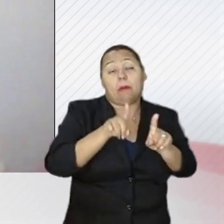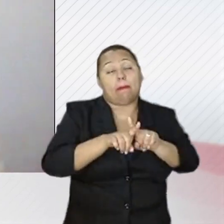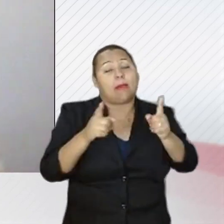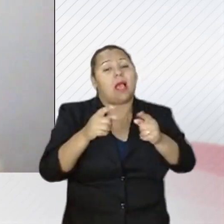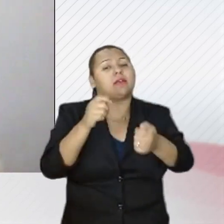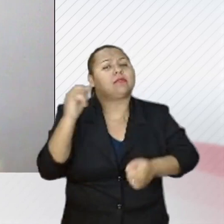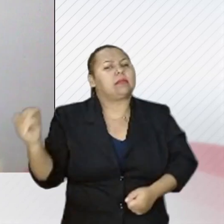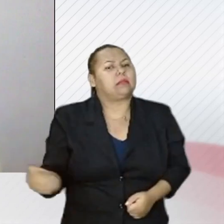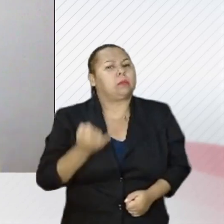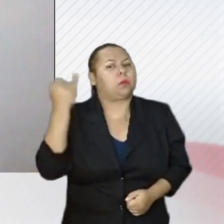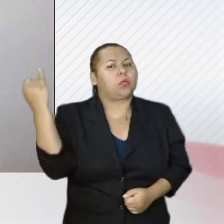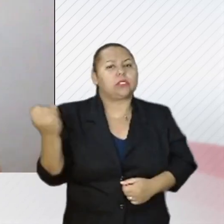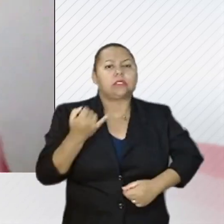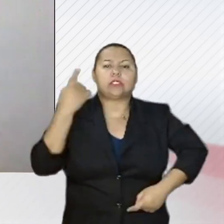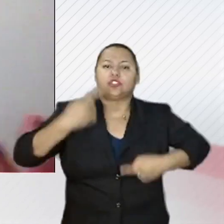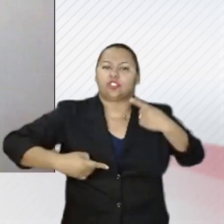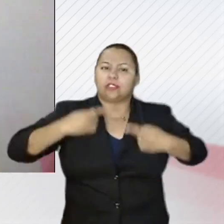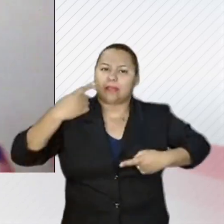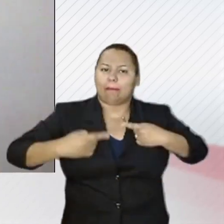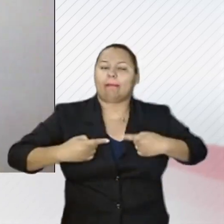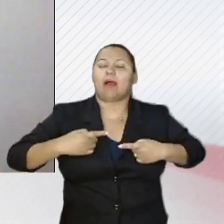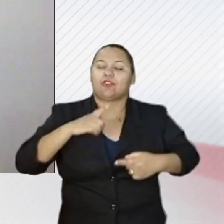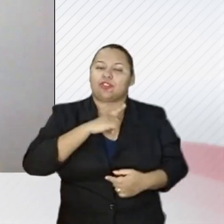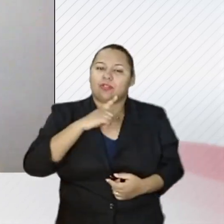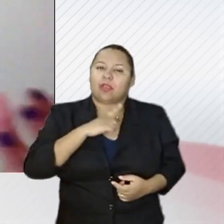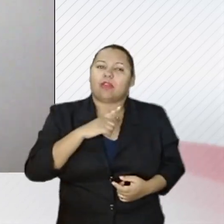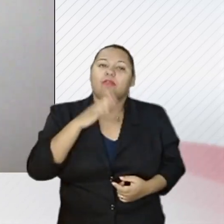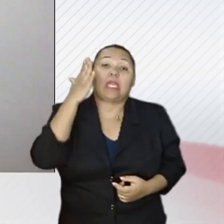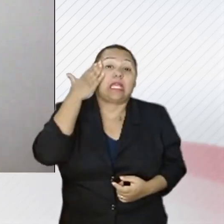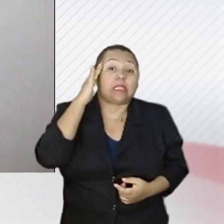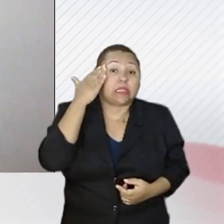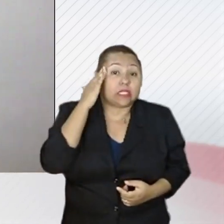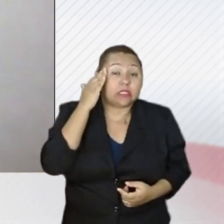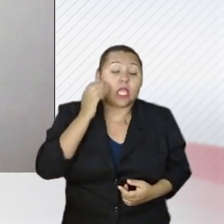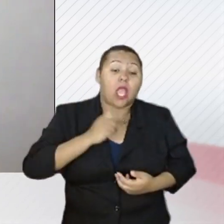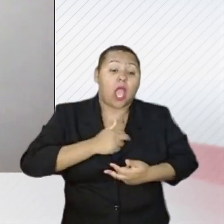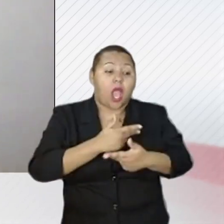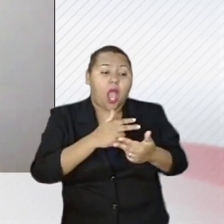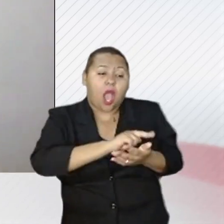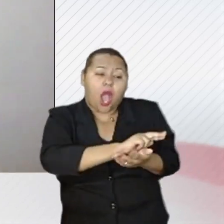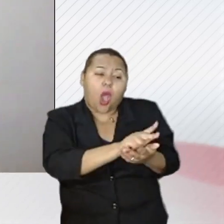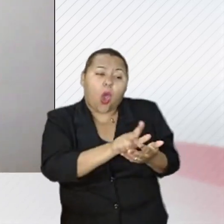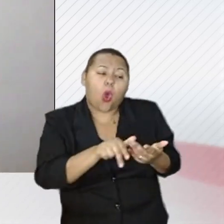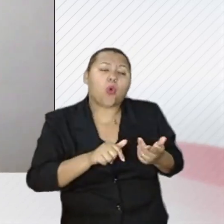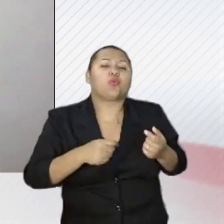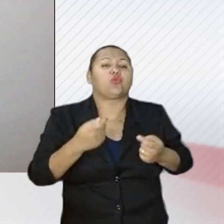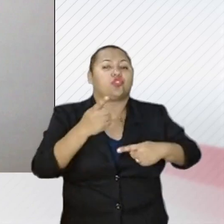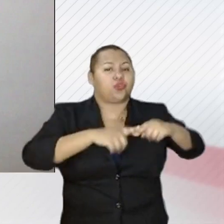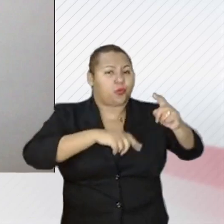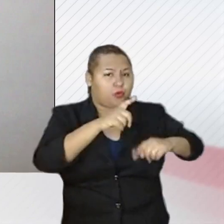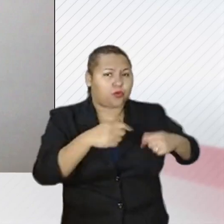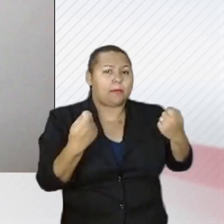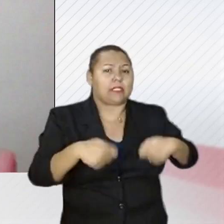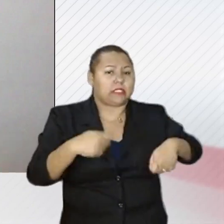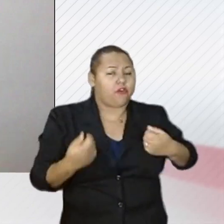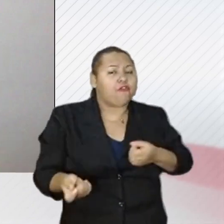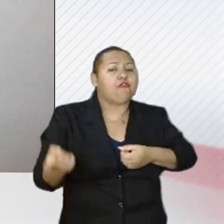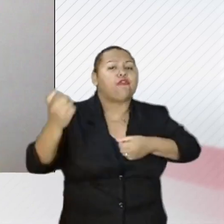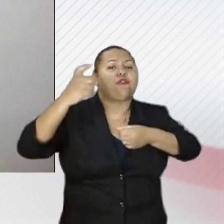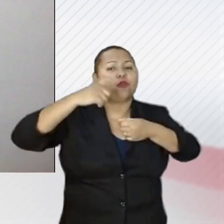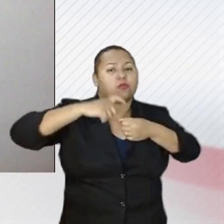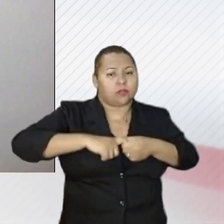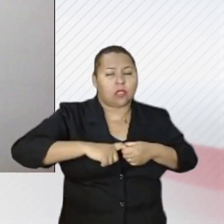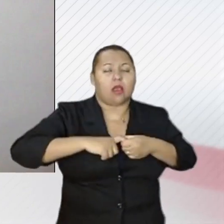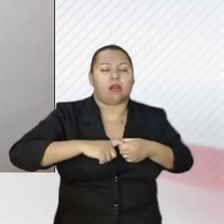tem sido feito, né, de já entender que alguns produtos precisam retornar, né, a parte do imposto pago, então uma forma de